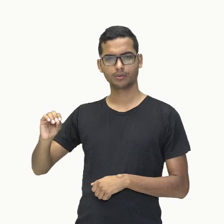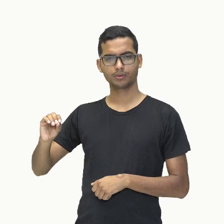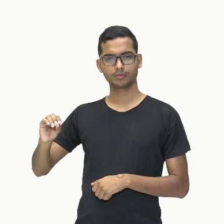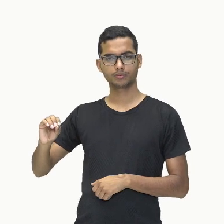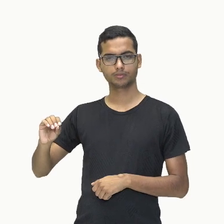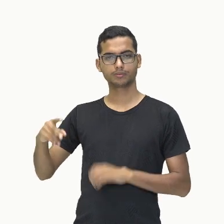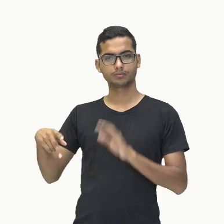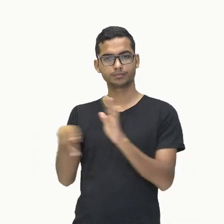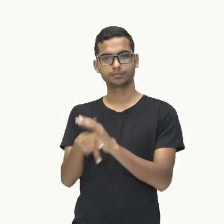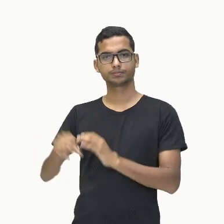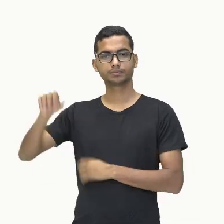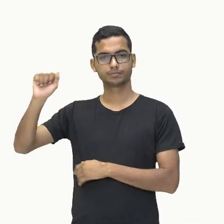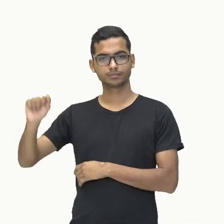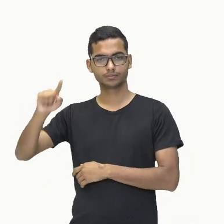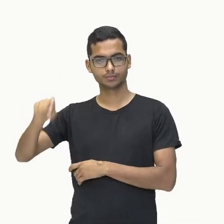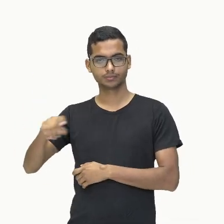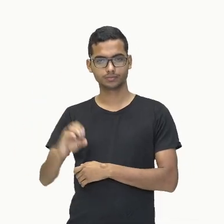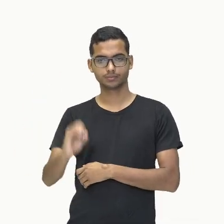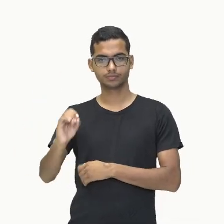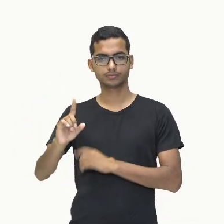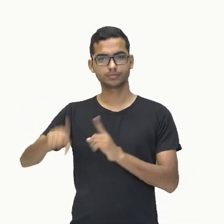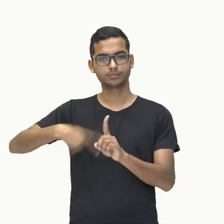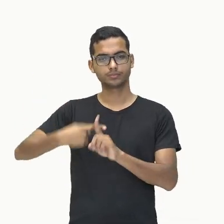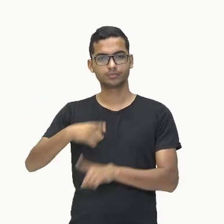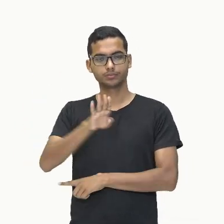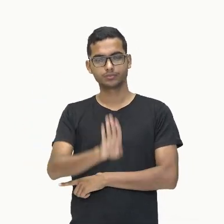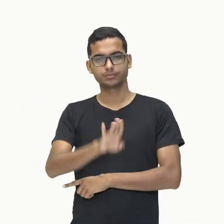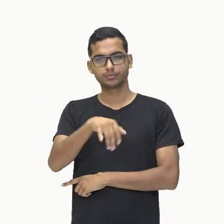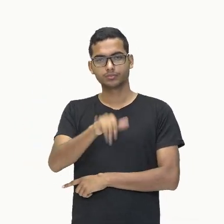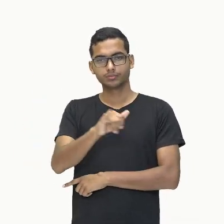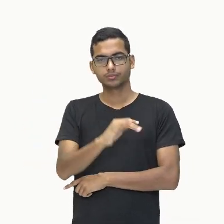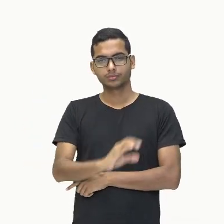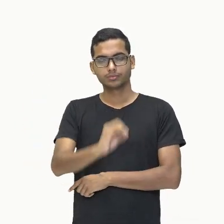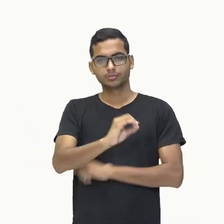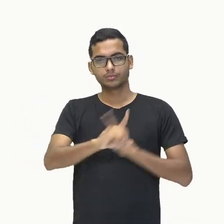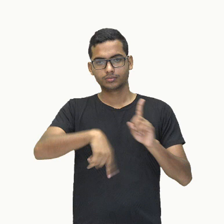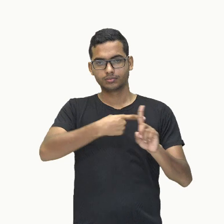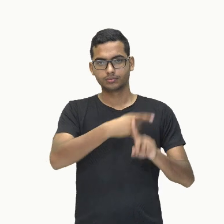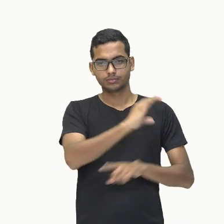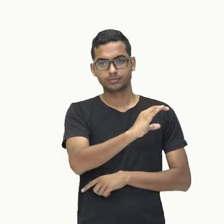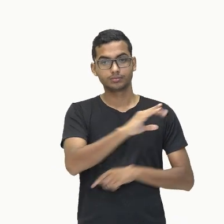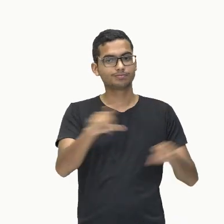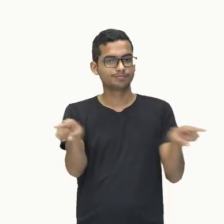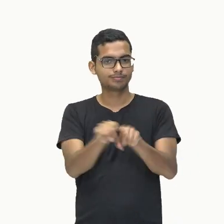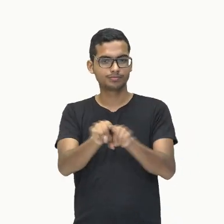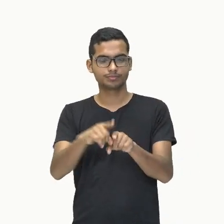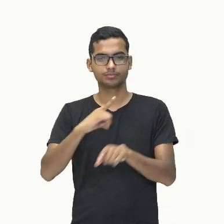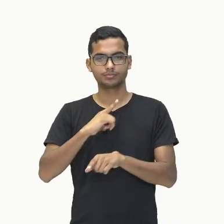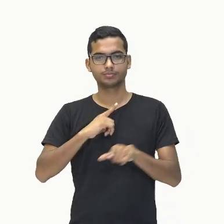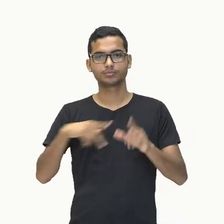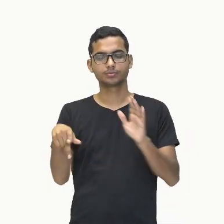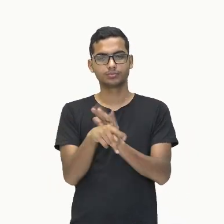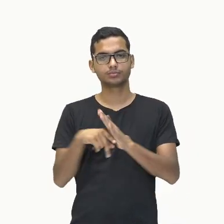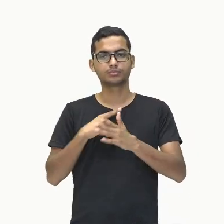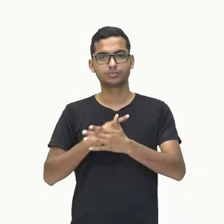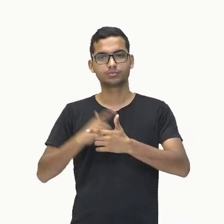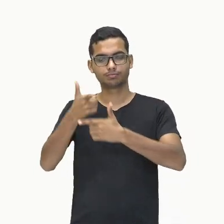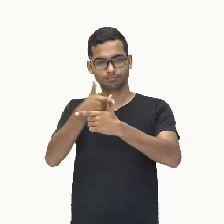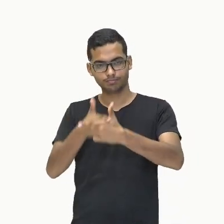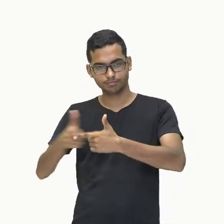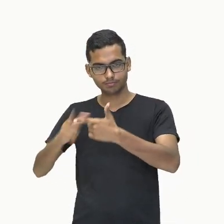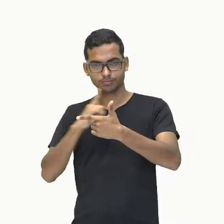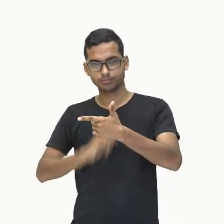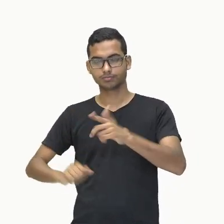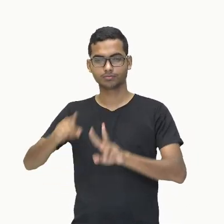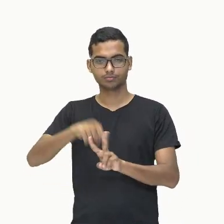AX0 mais BY0 mais C. E ainda tem um denominador, porque isso aí tudo é uma fração.